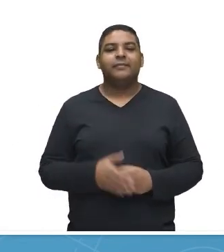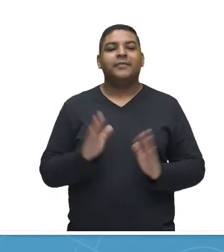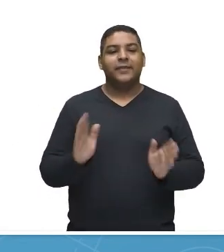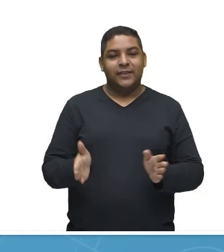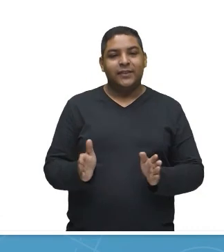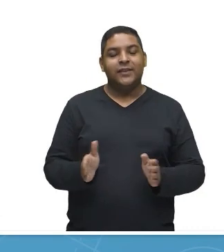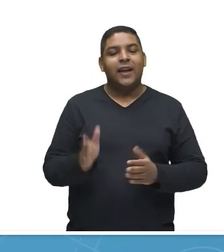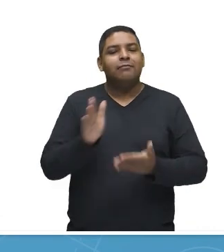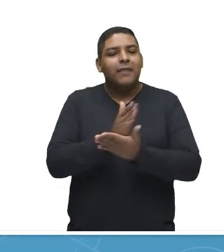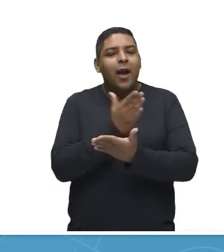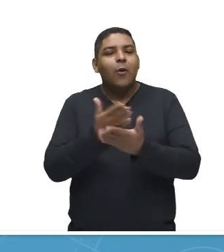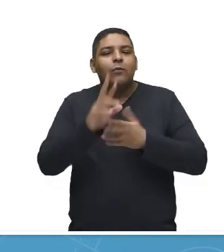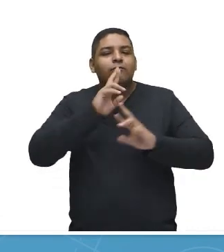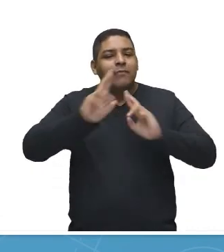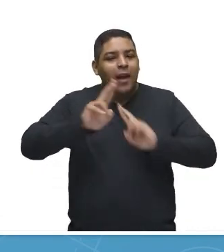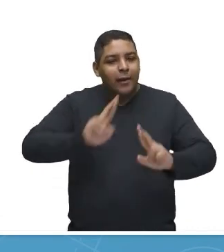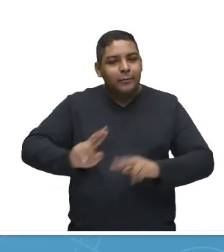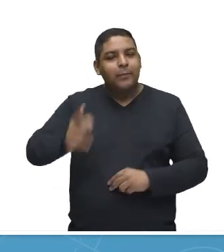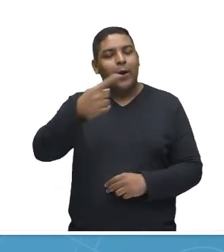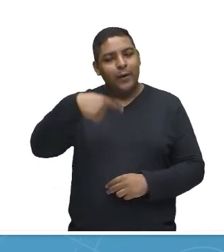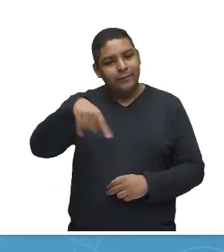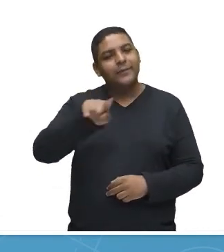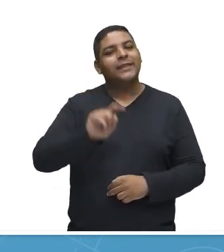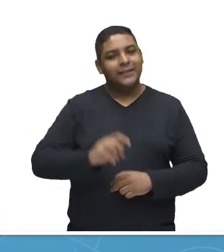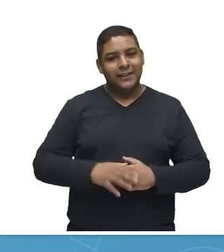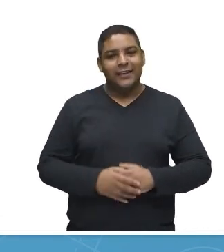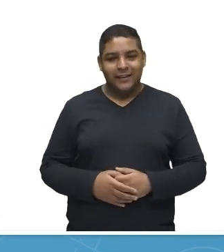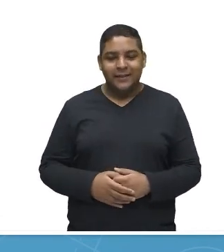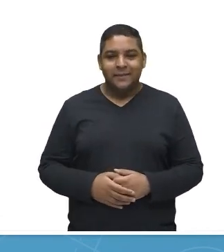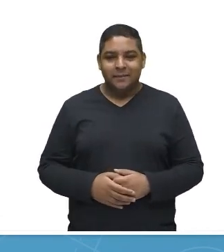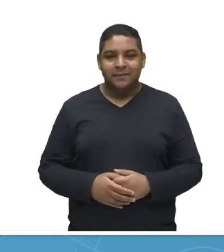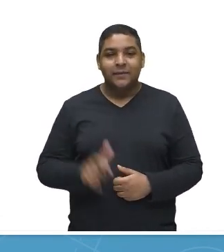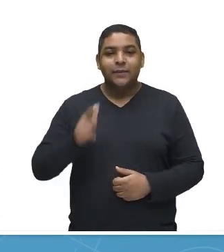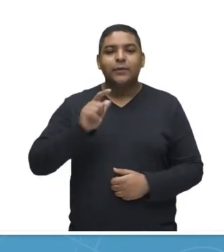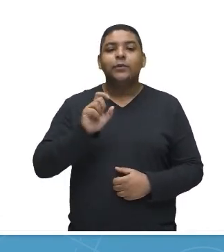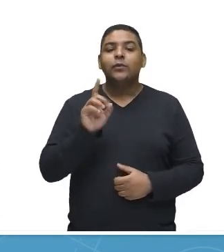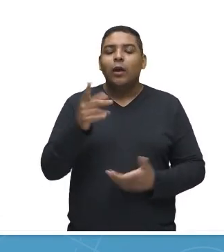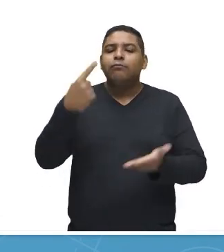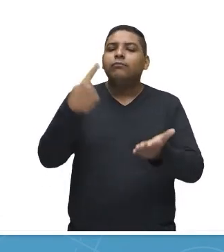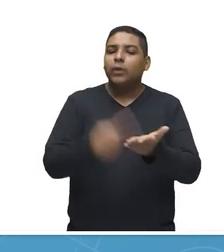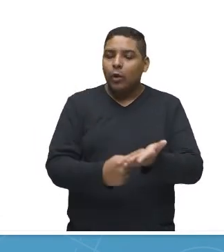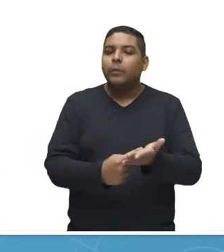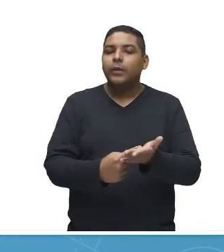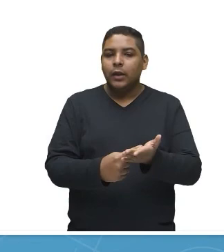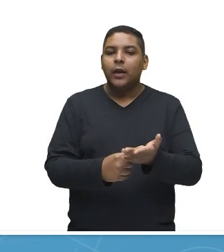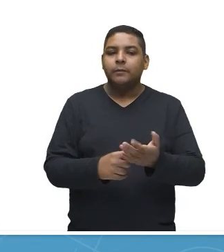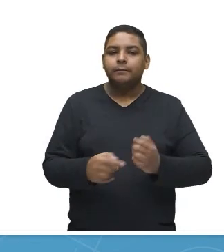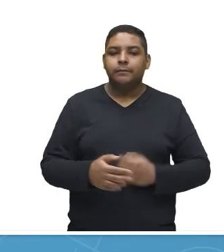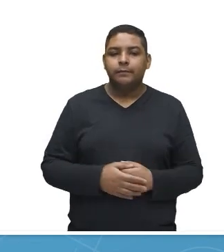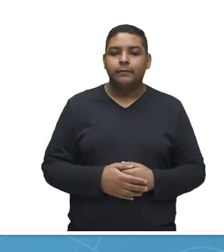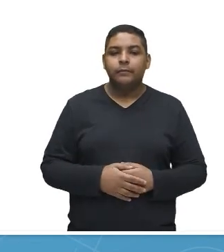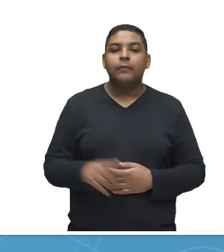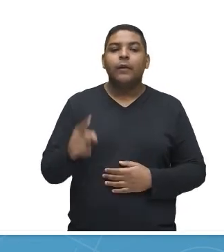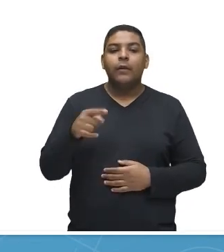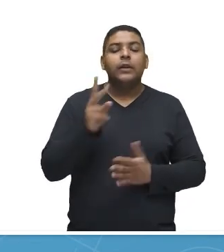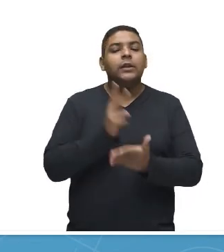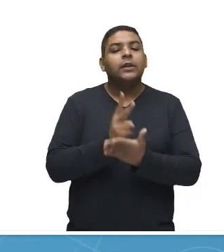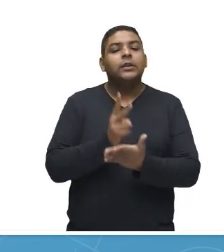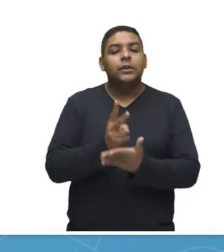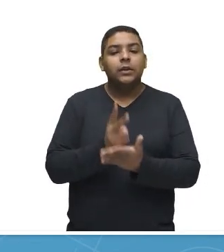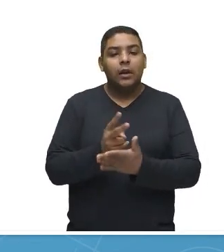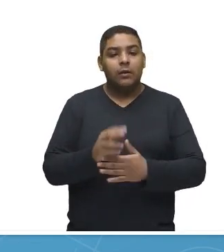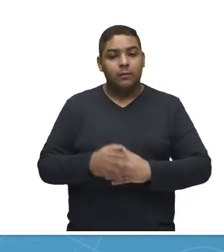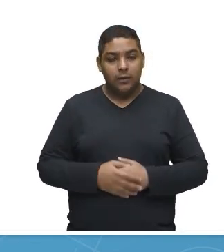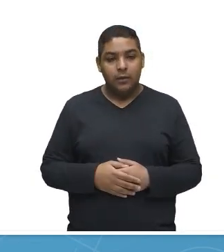aqui com algumas respostas de vocês. Eu só queria fazer um combinado com vocês, tá bom? De vocês sempre